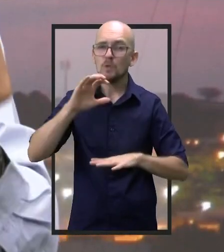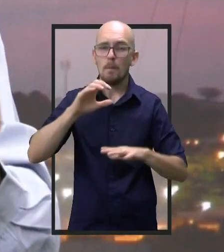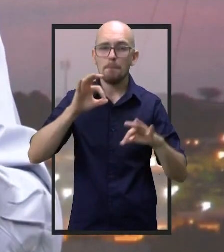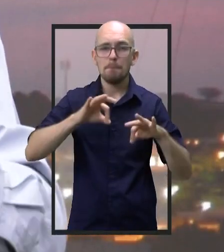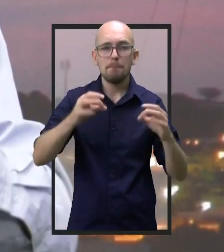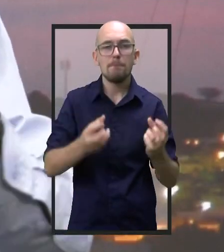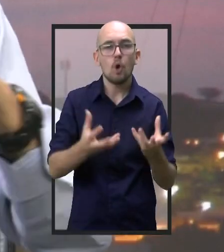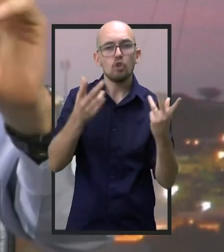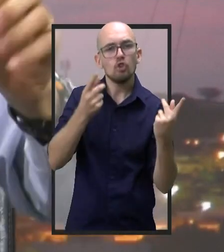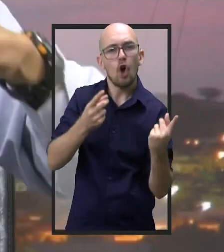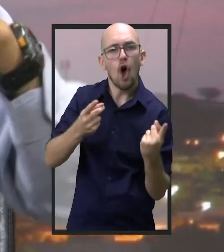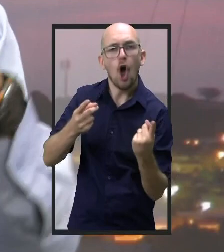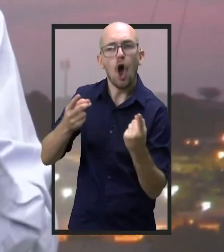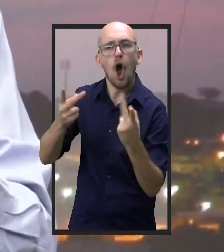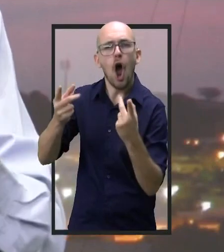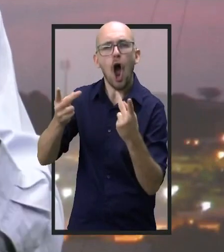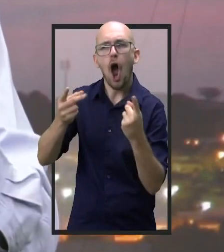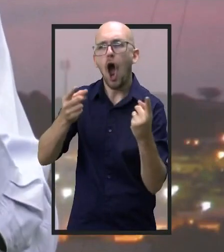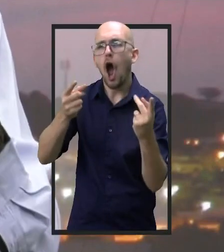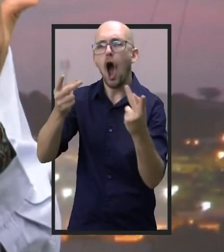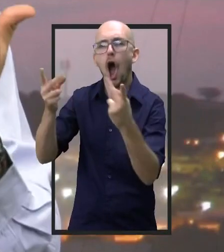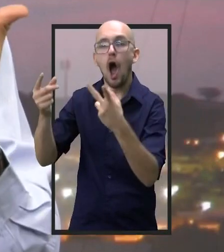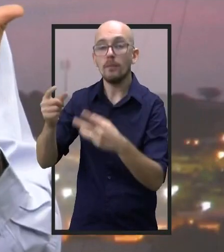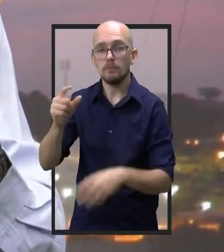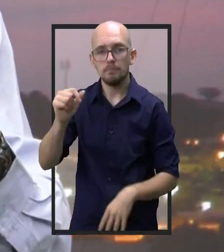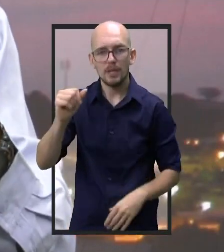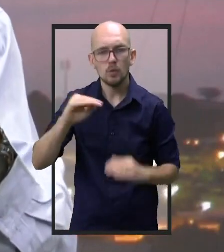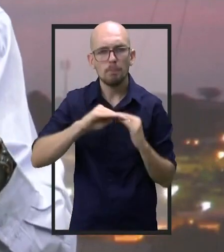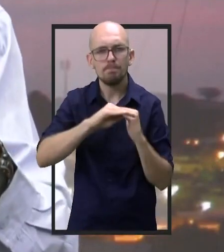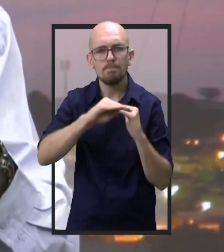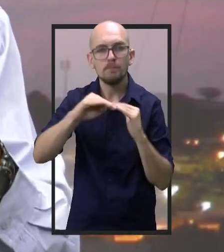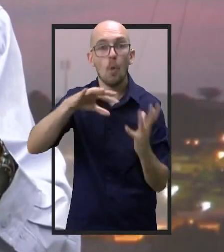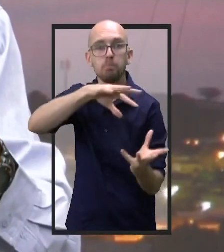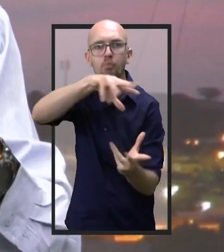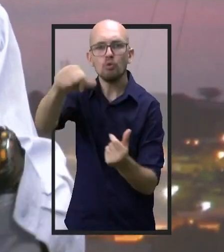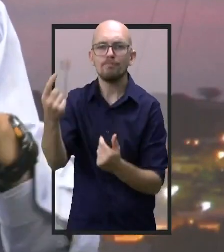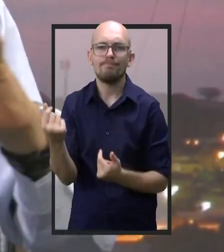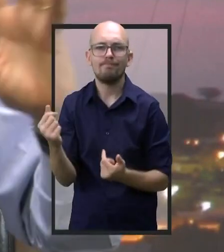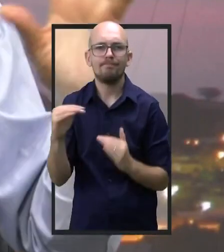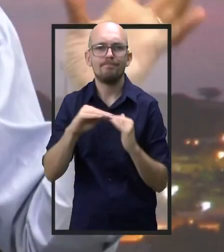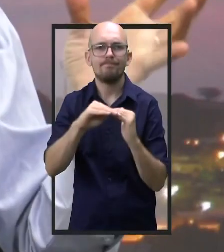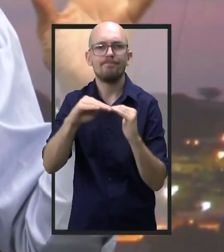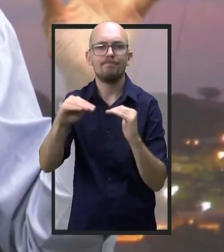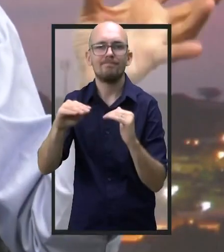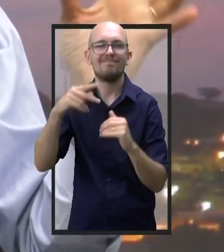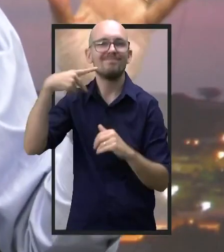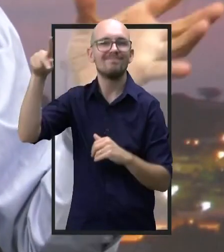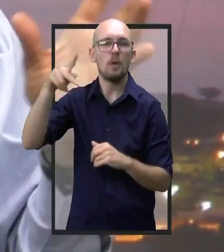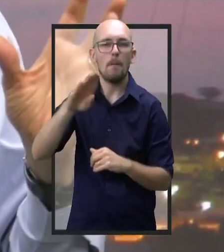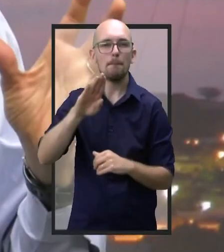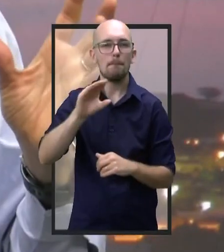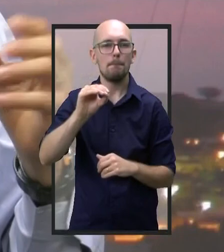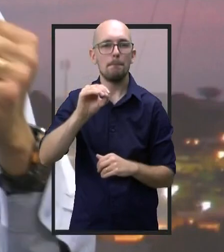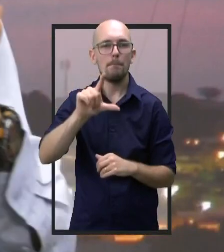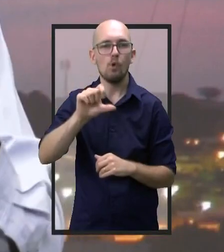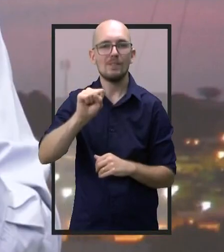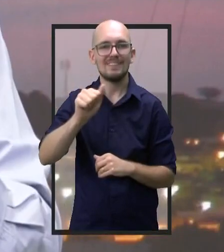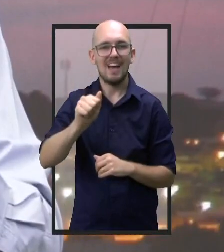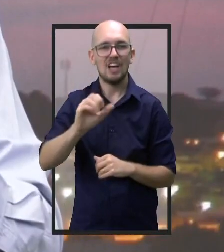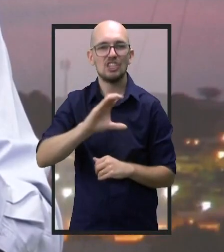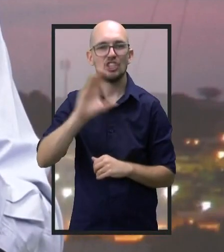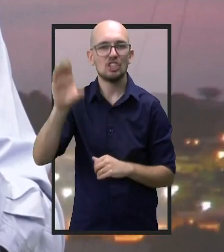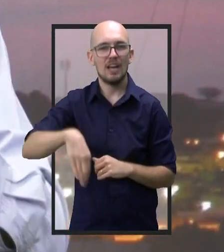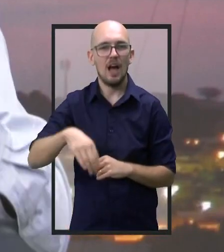ele entra ou sai, não mexe uma vírgula na soja do mundo. Que está tudo na Bolsa de Chicago e lá parametriza. E diga-se